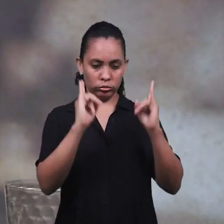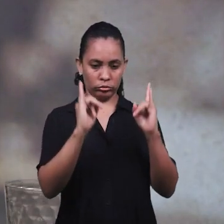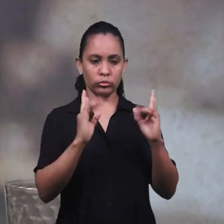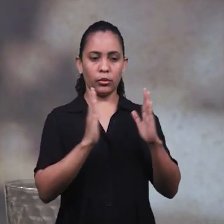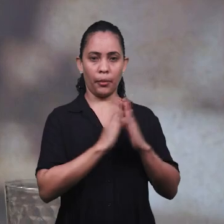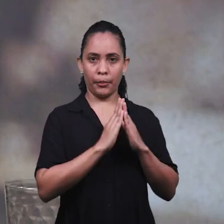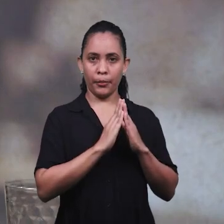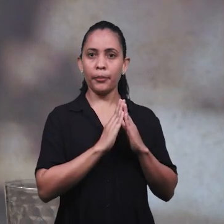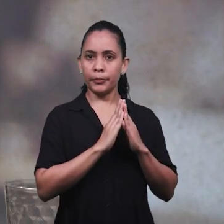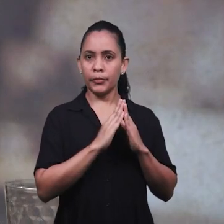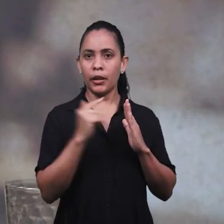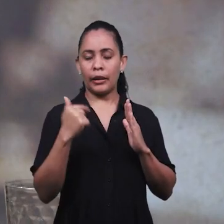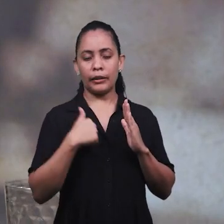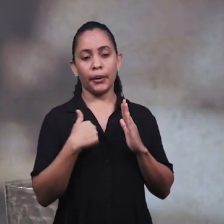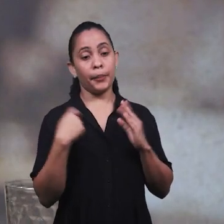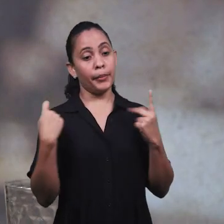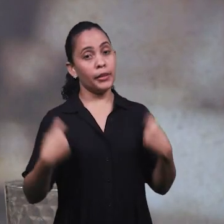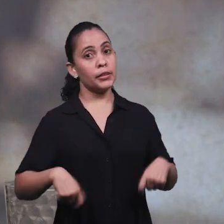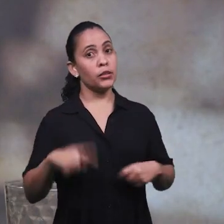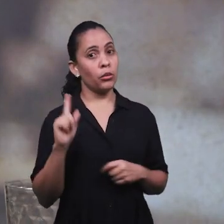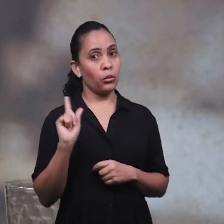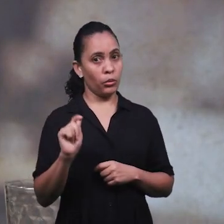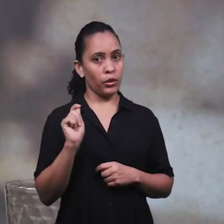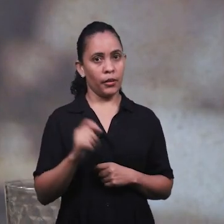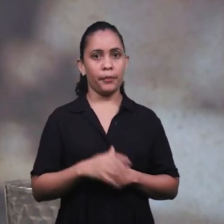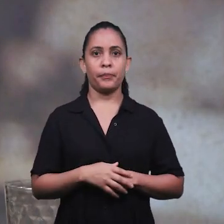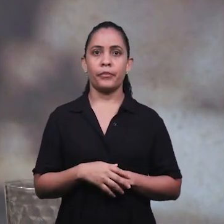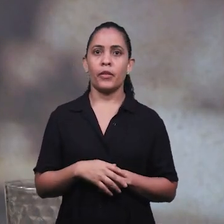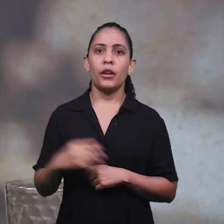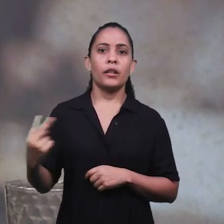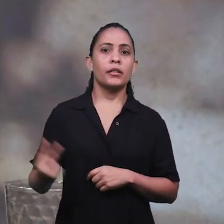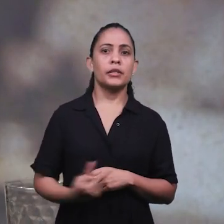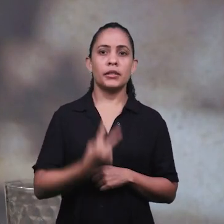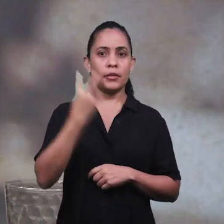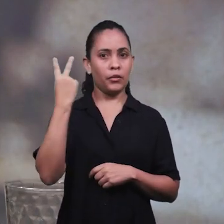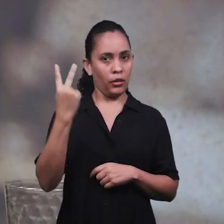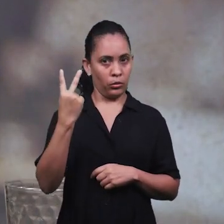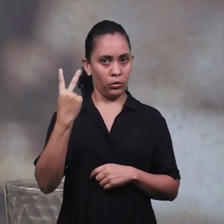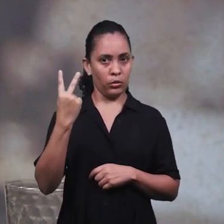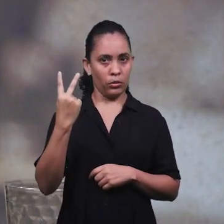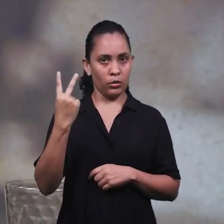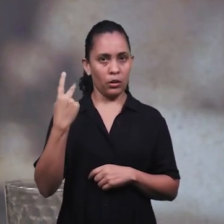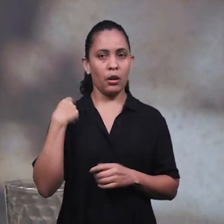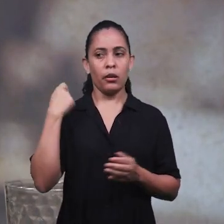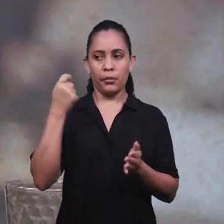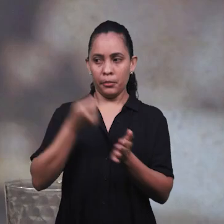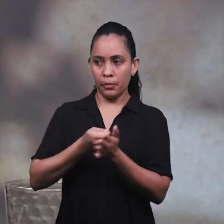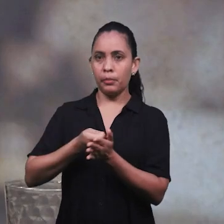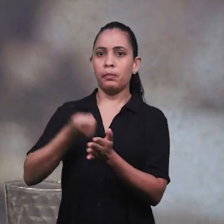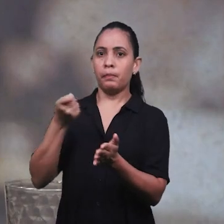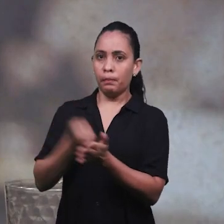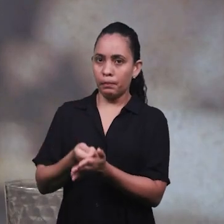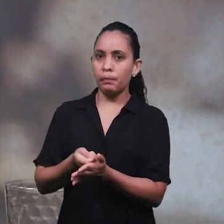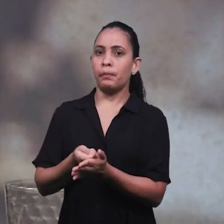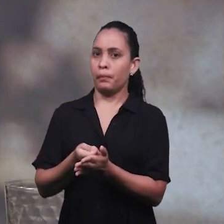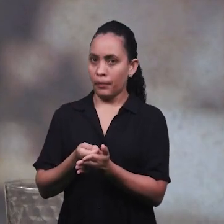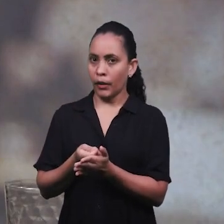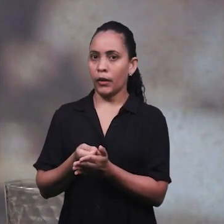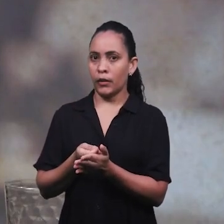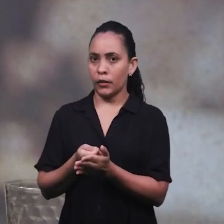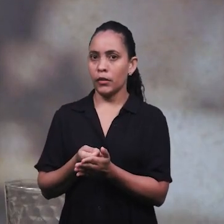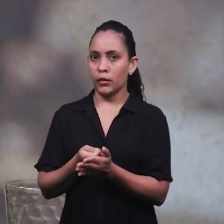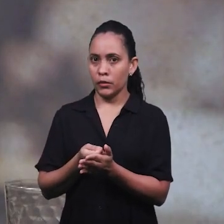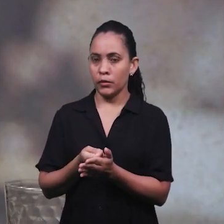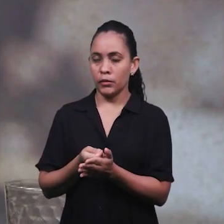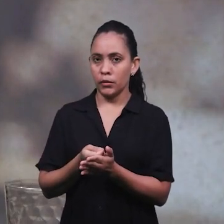tem que buscar esse valor que é fundamental para a manutenção da vida financeira do